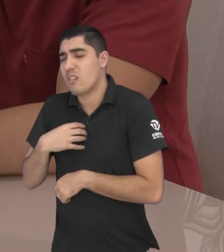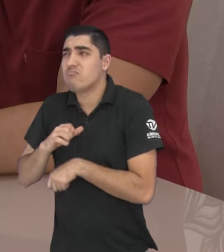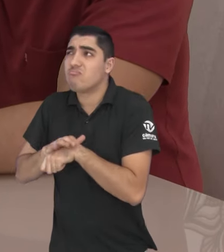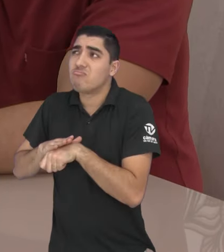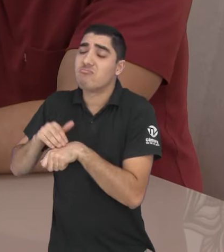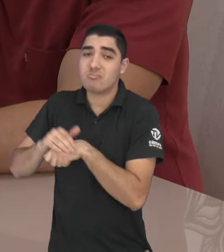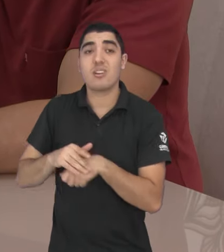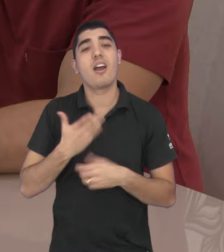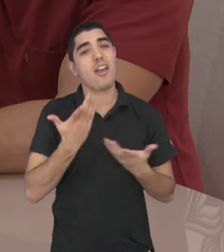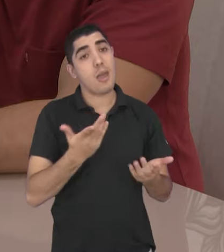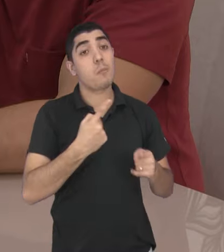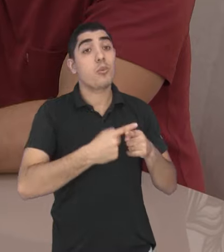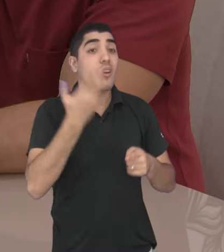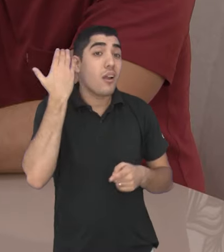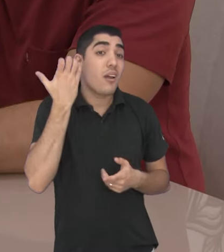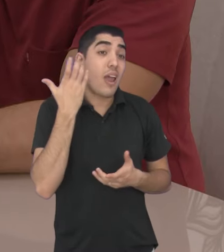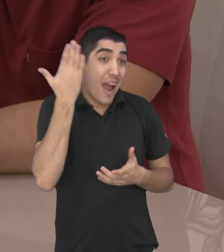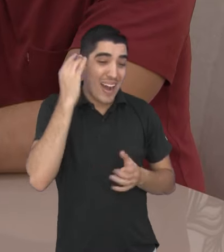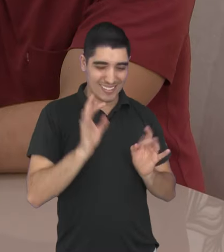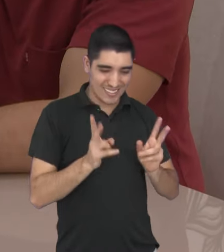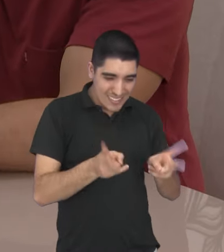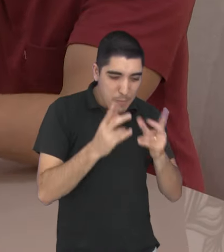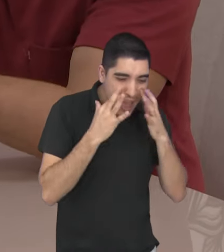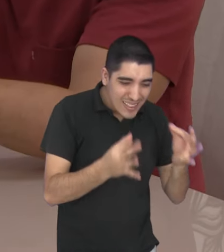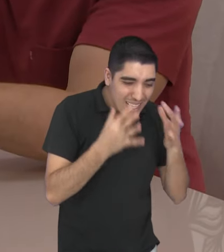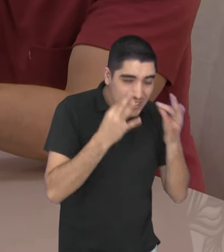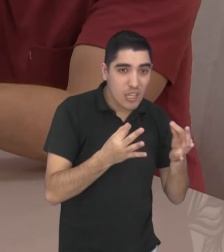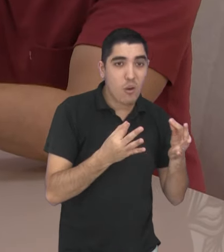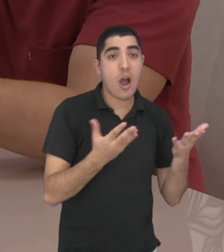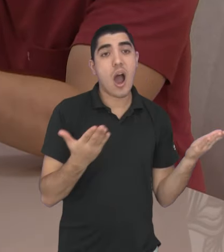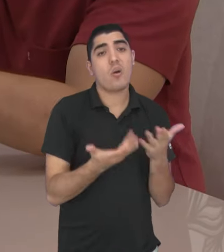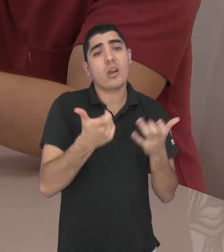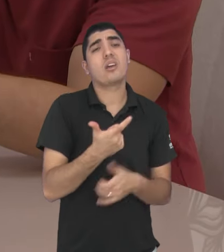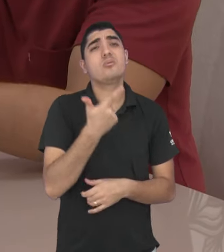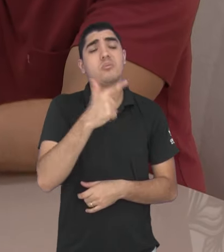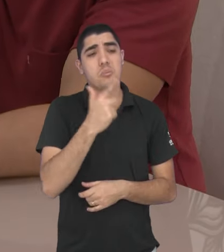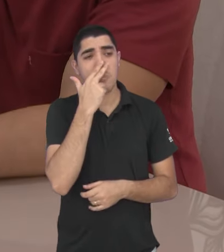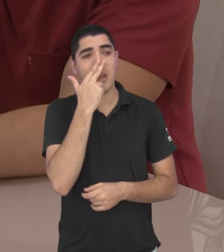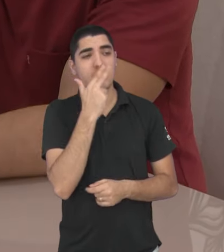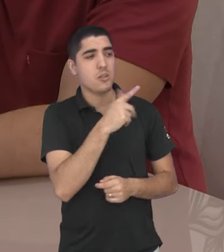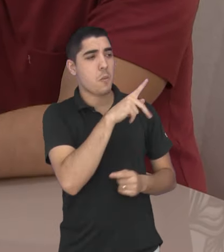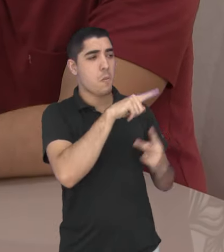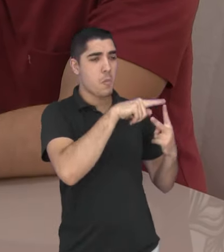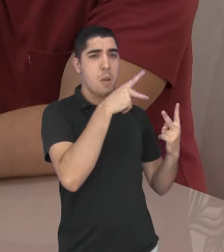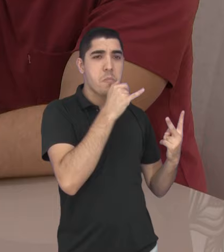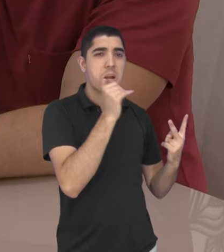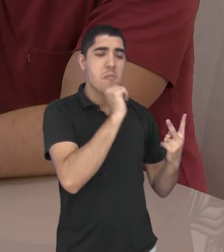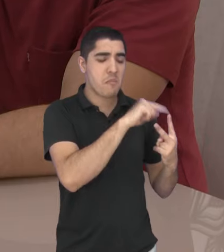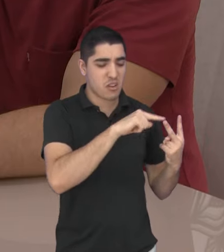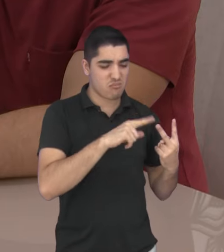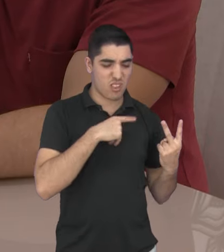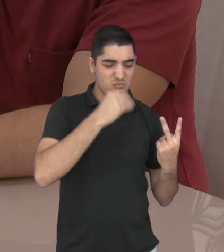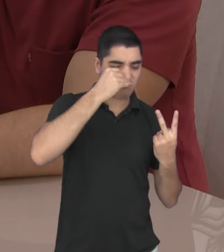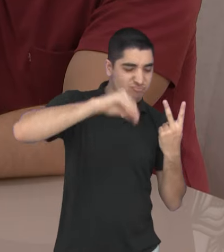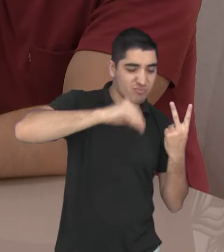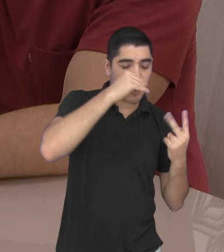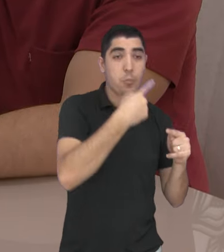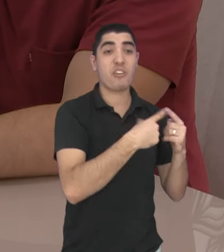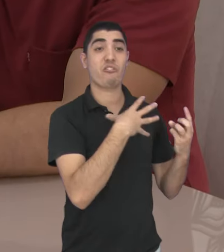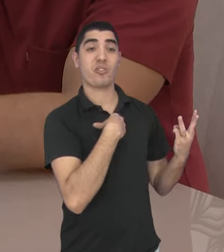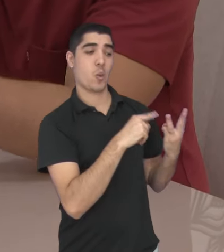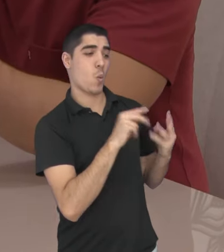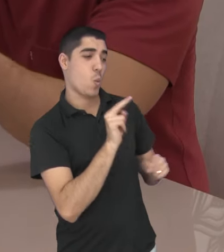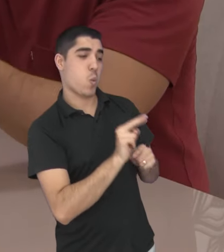também. Porque ele quer atenção que ele não tinha, né? Ele quer atenção que ele tinha e agora tá sendo redirecionado ali para alguém que precisa